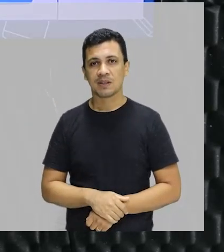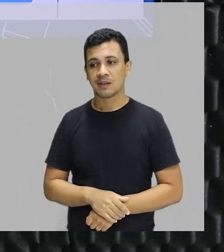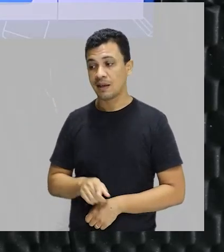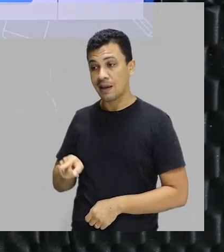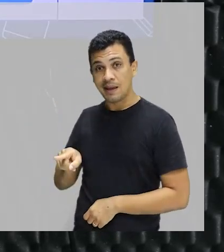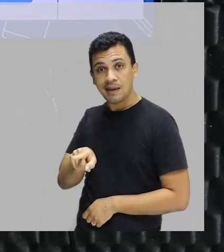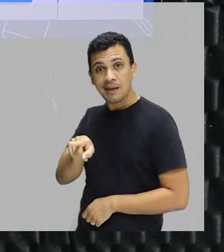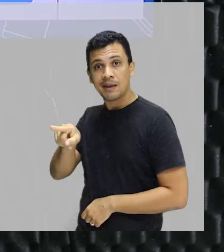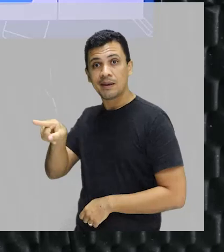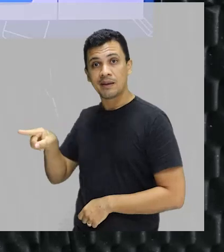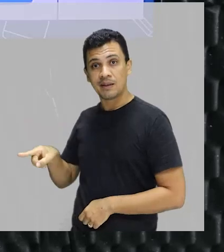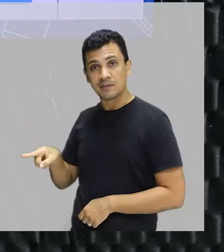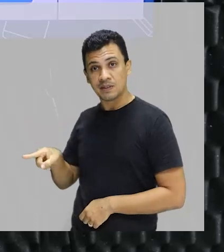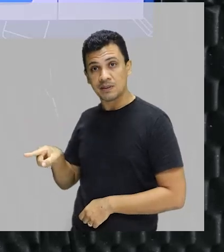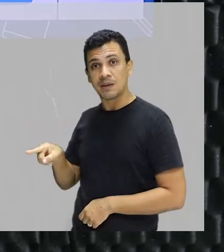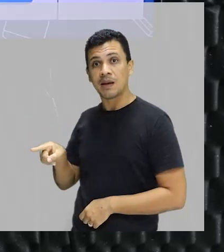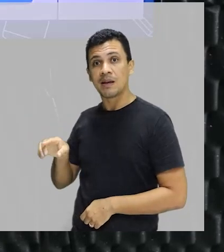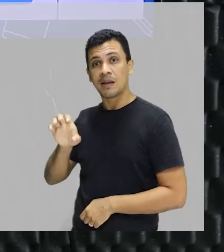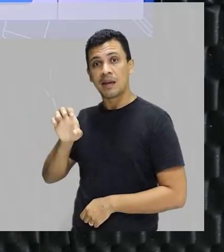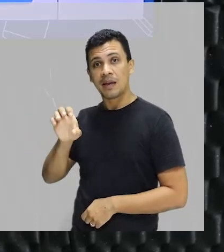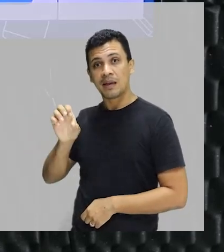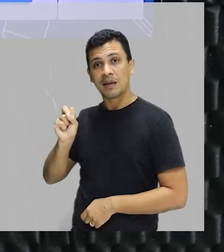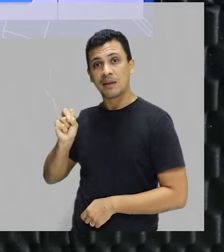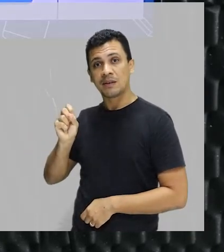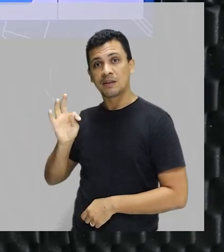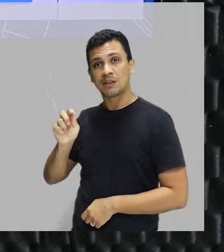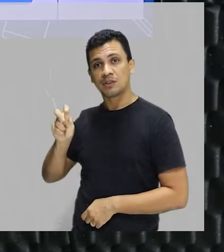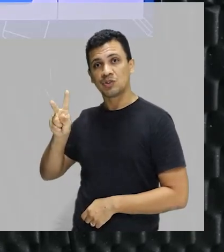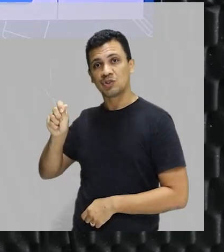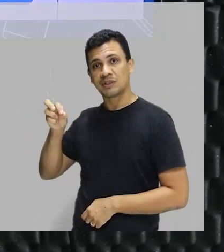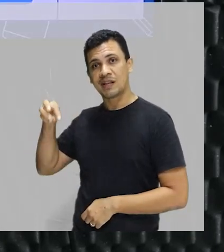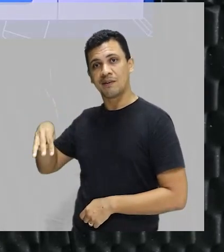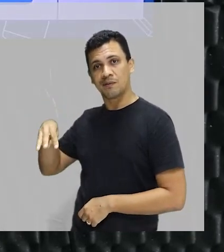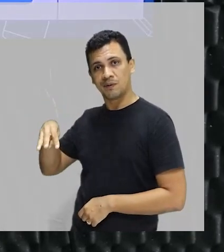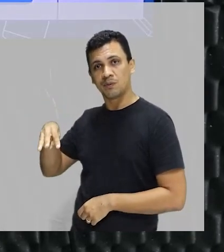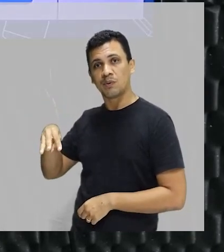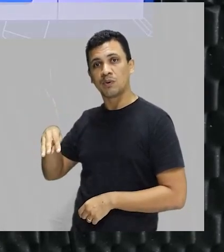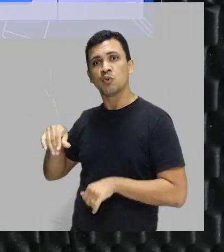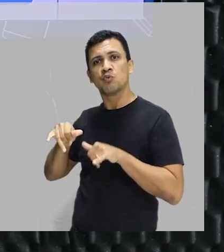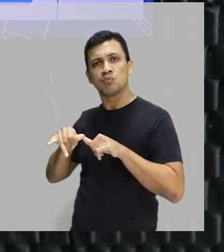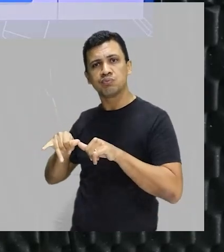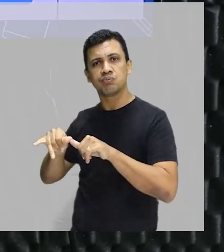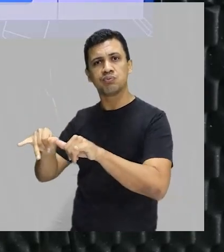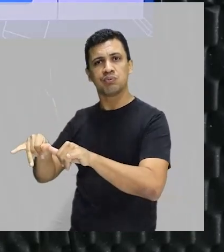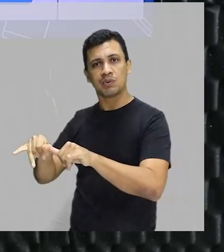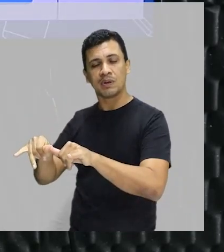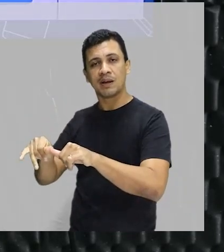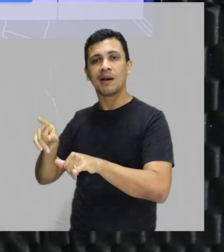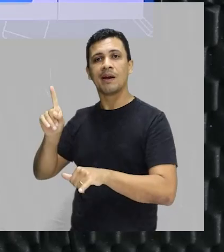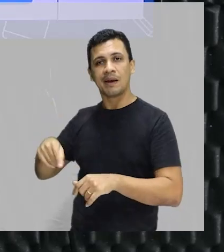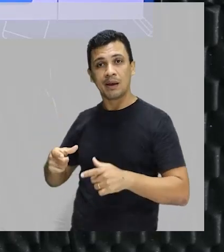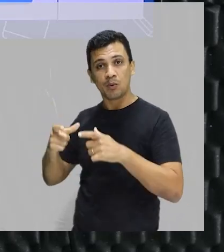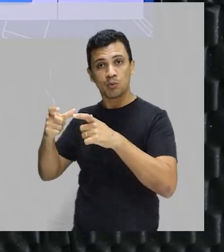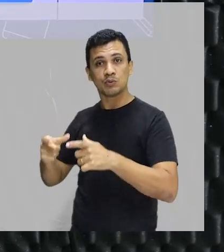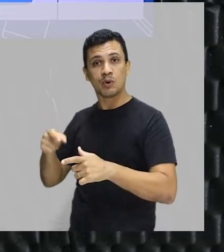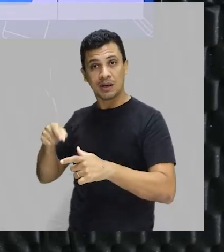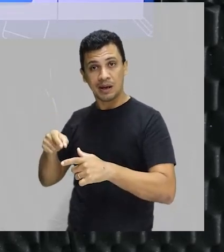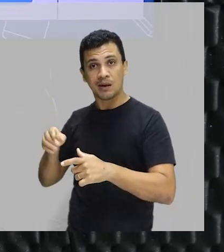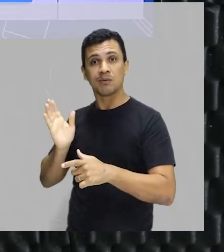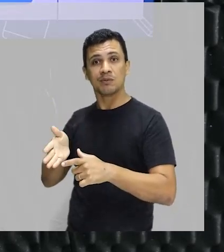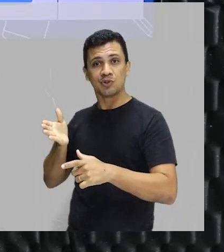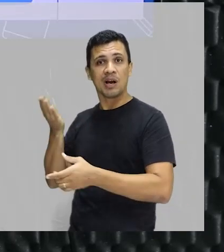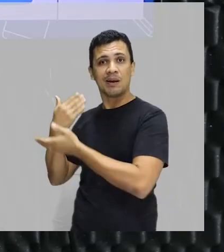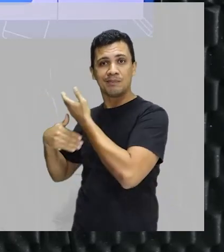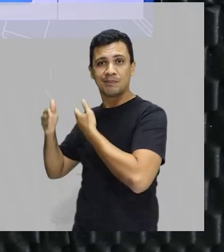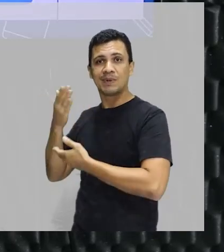estavam ou elas estavam no supermercado, um local em que eles estiveram em um tempo passado, falando de